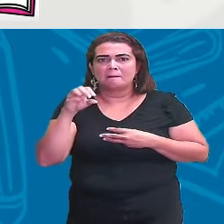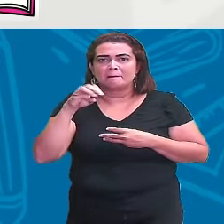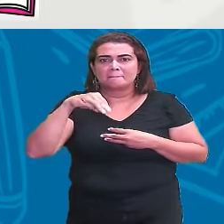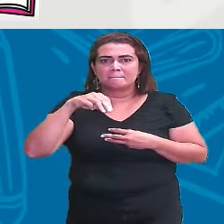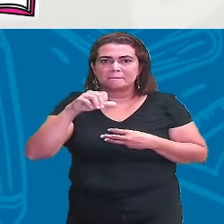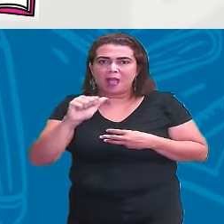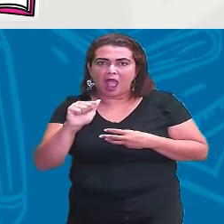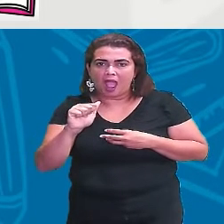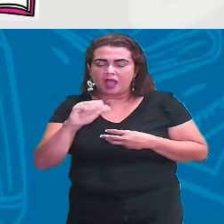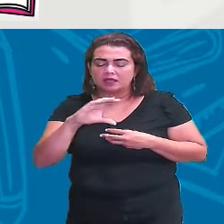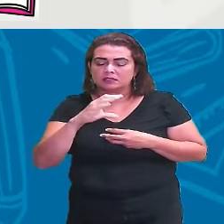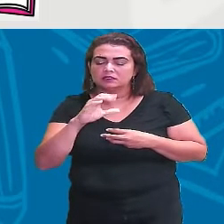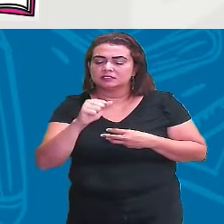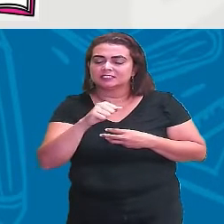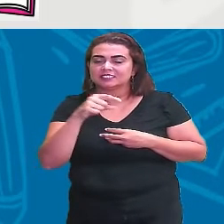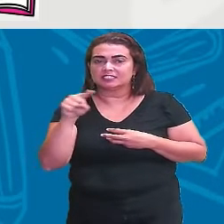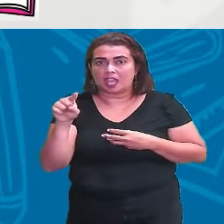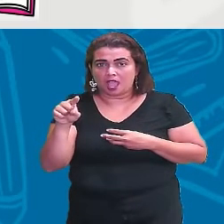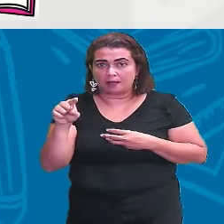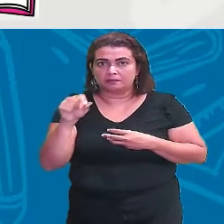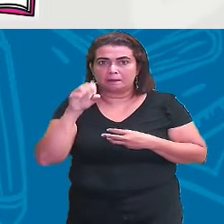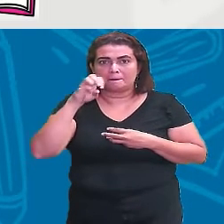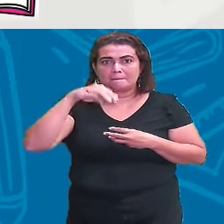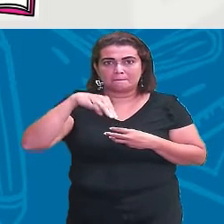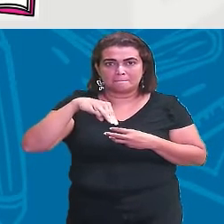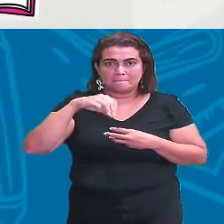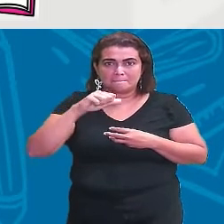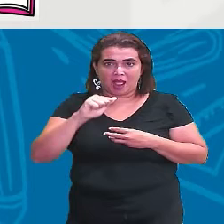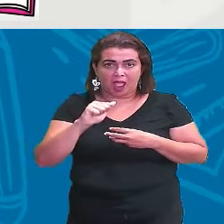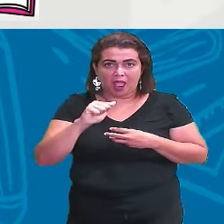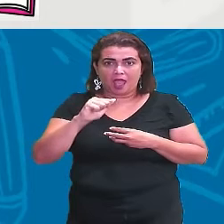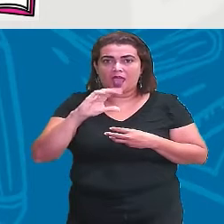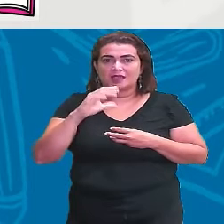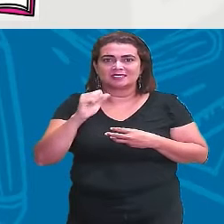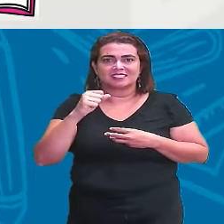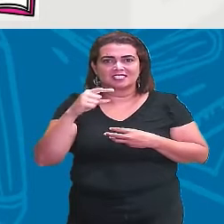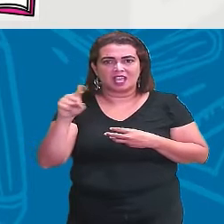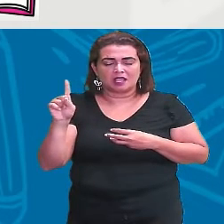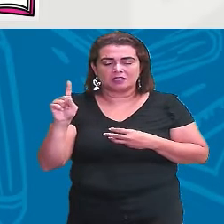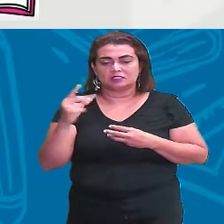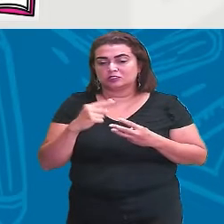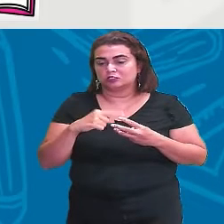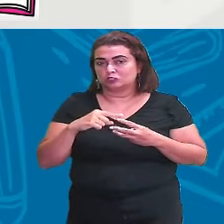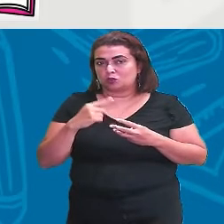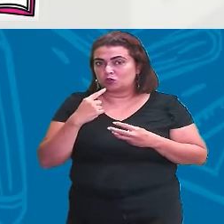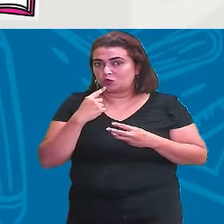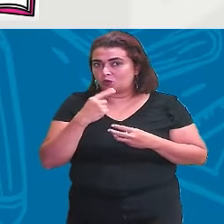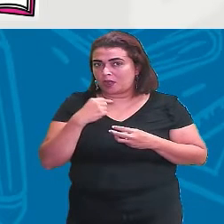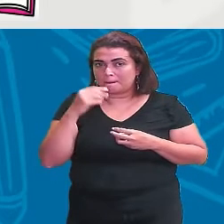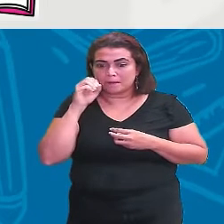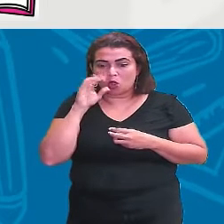maçã, veja só, maçã, 2 vezes. Temos